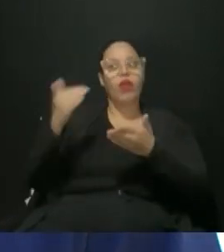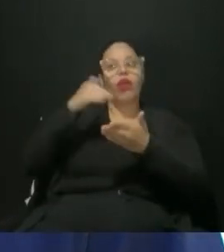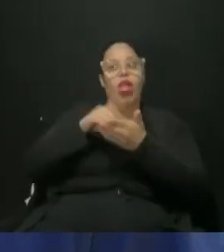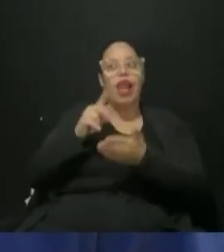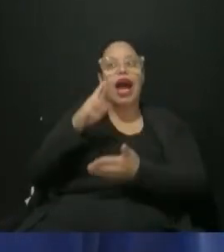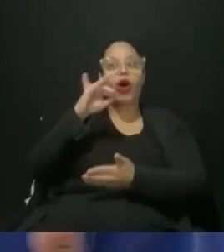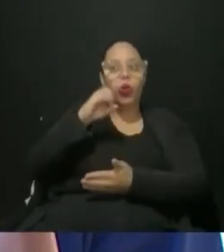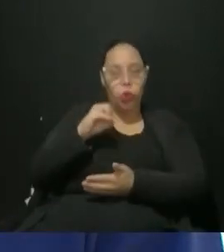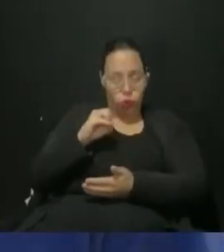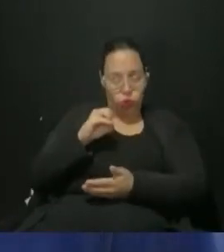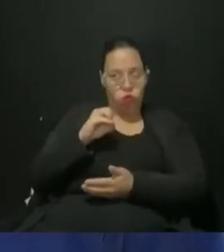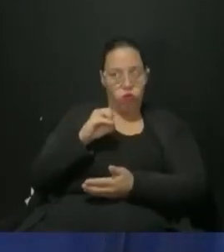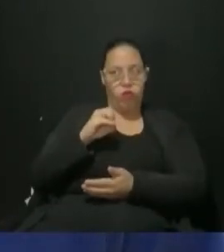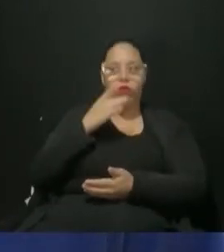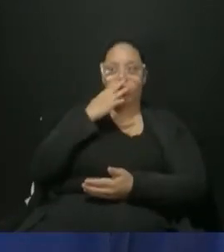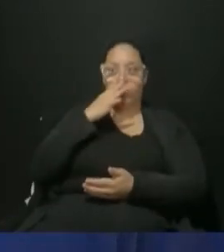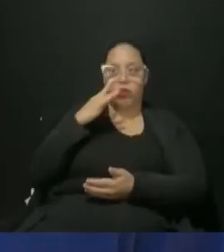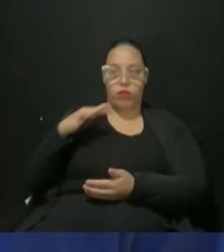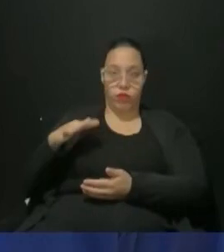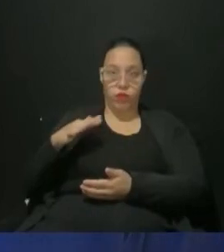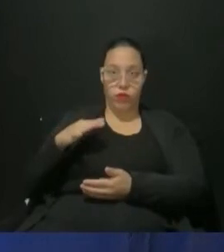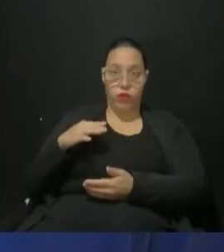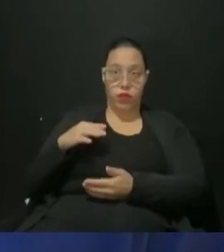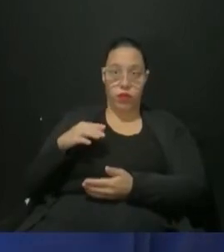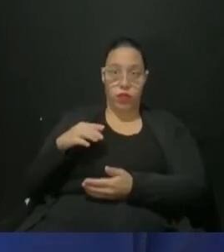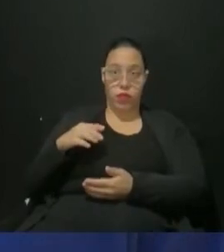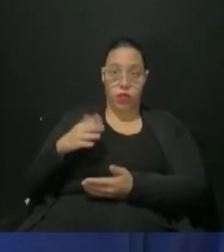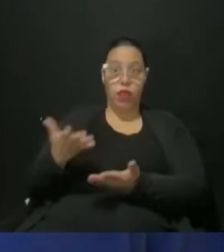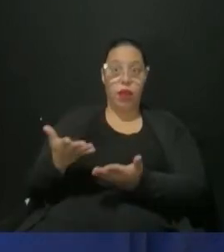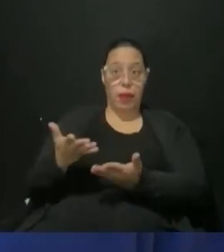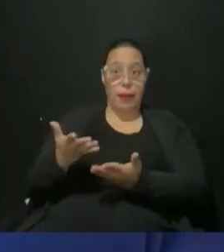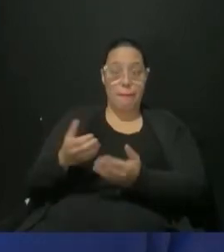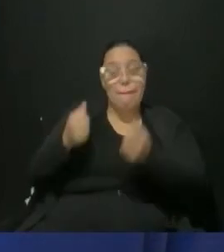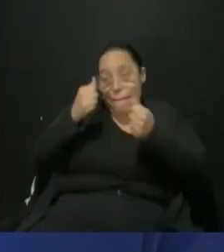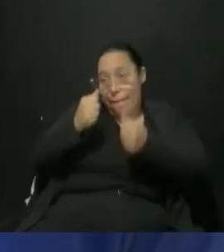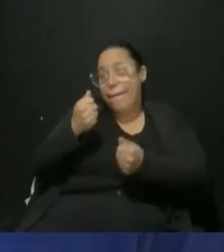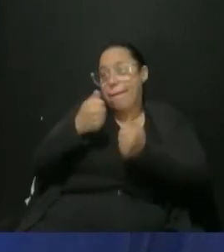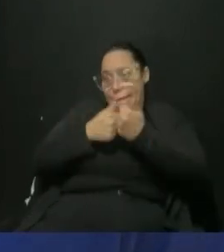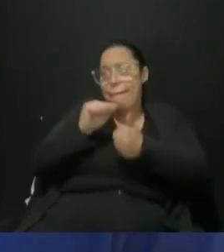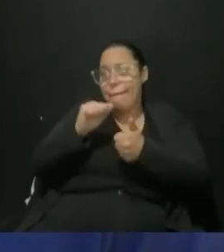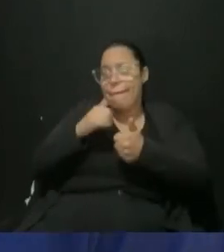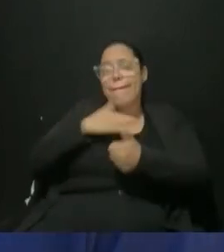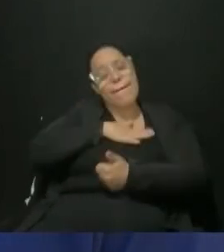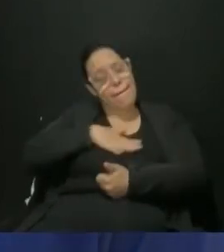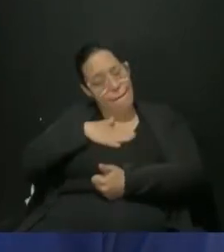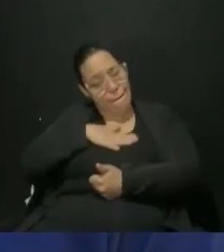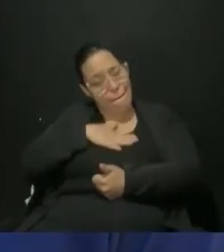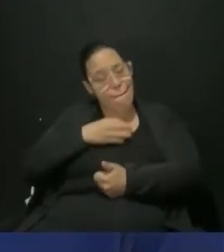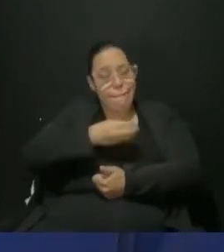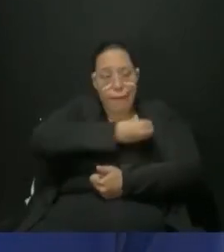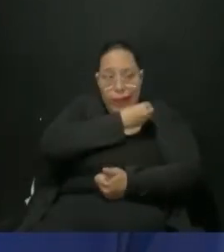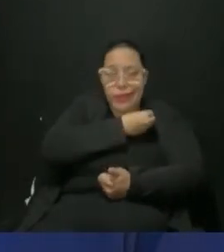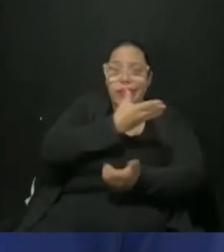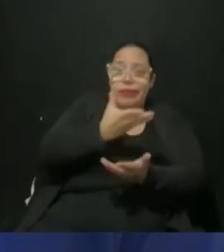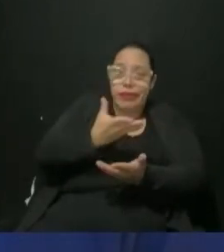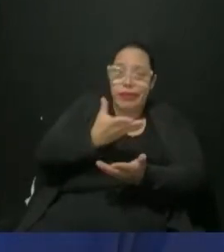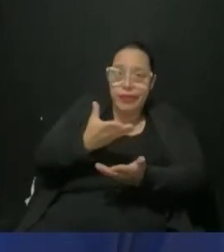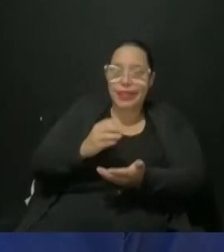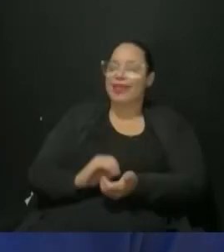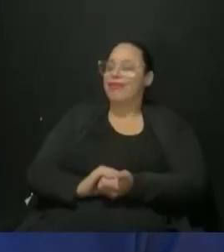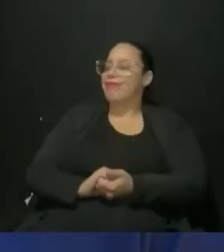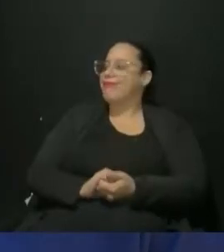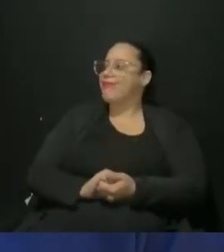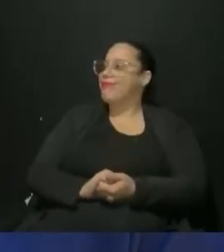com deficiência tem que trazer o laudo médico dessa criança e tem que est apto a praticar o esporte tem que gostar de